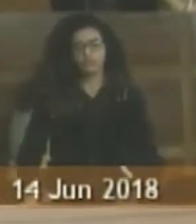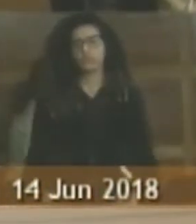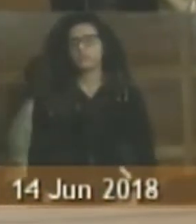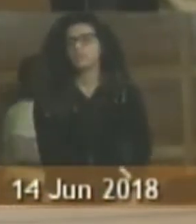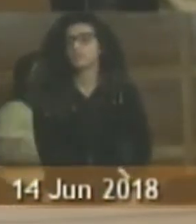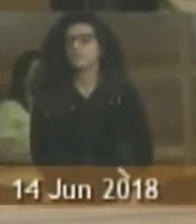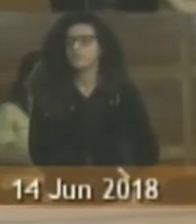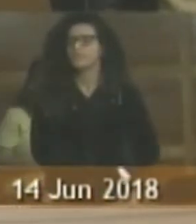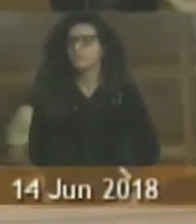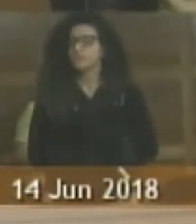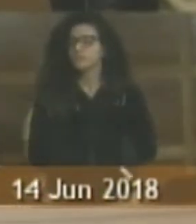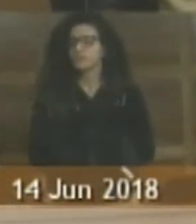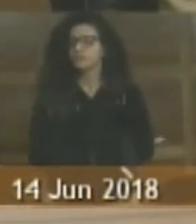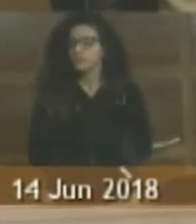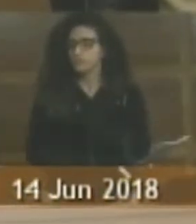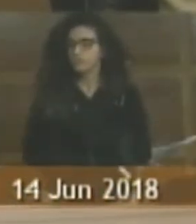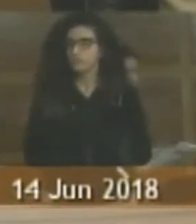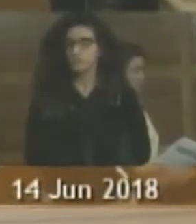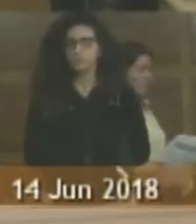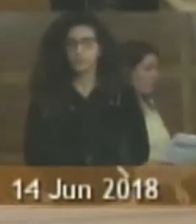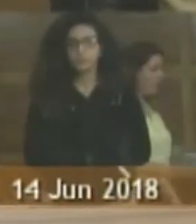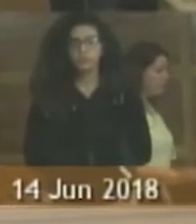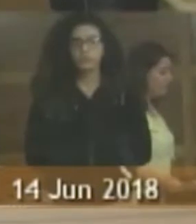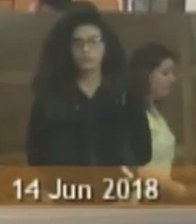oradores, votação aberta.